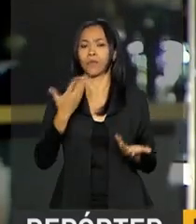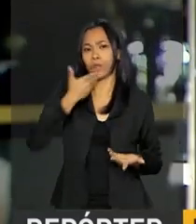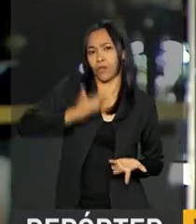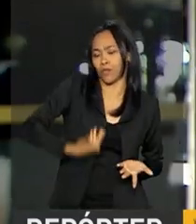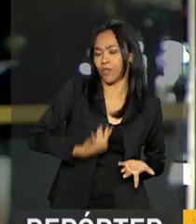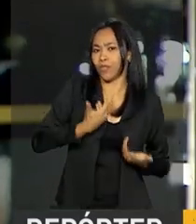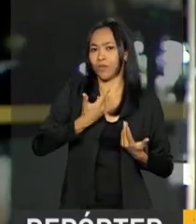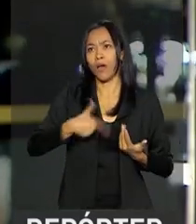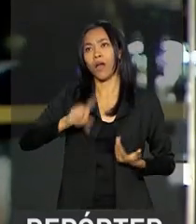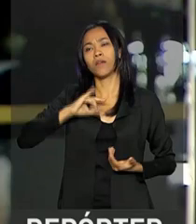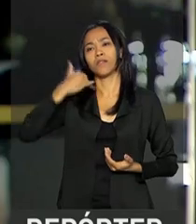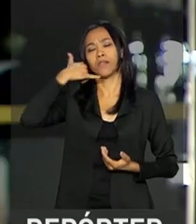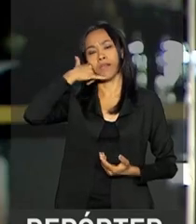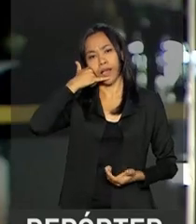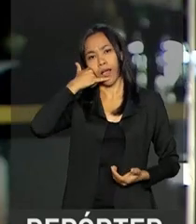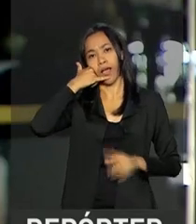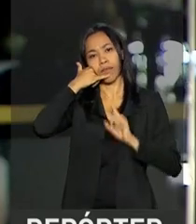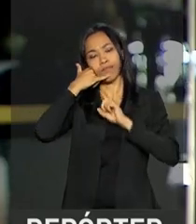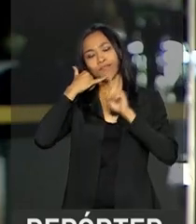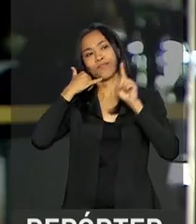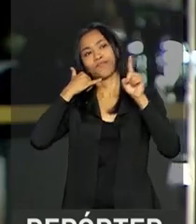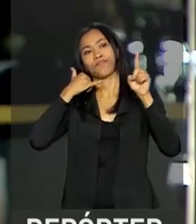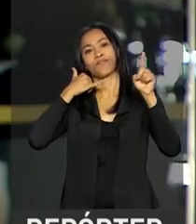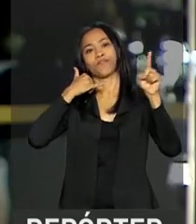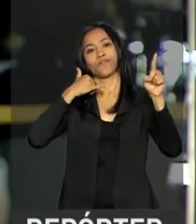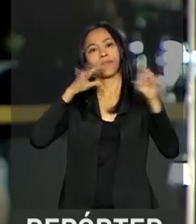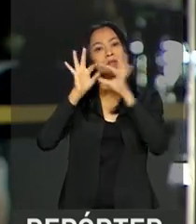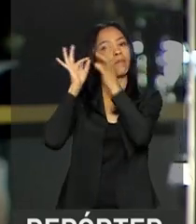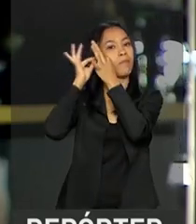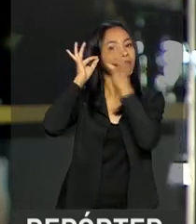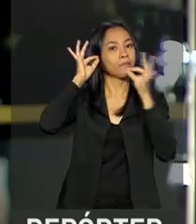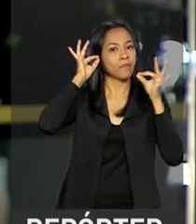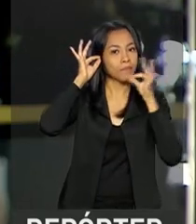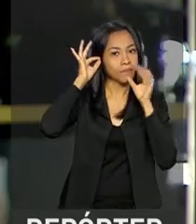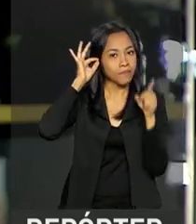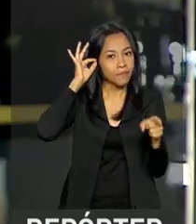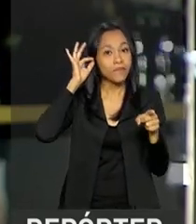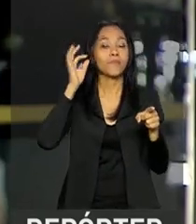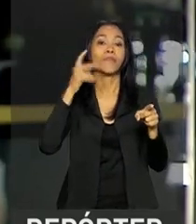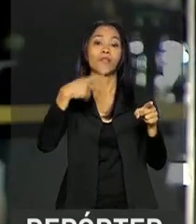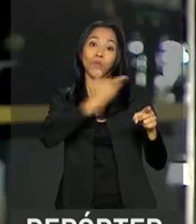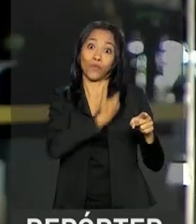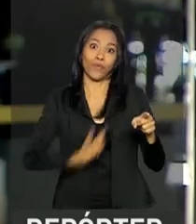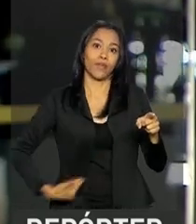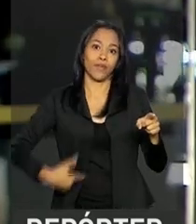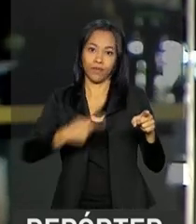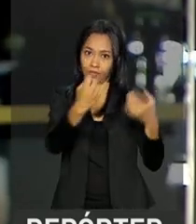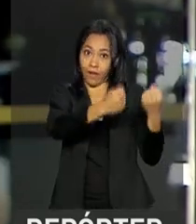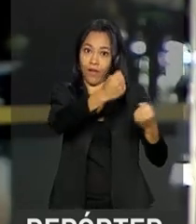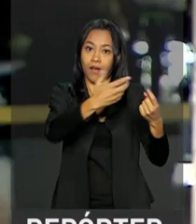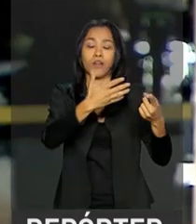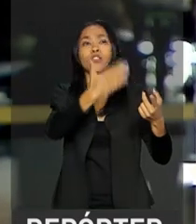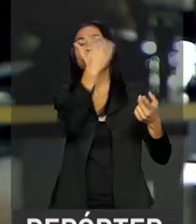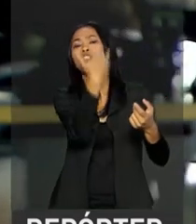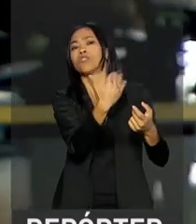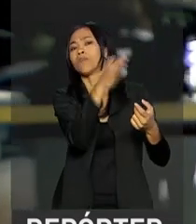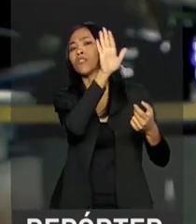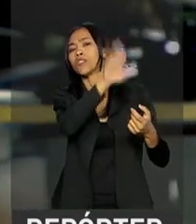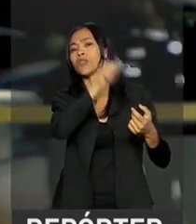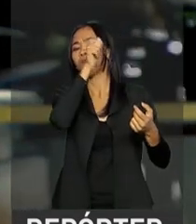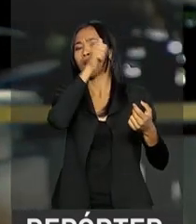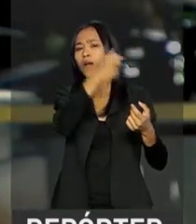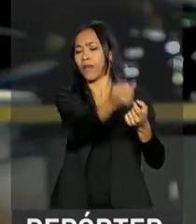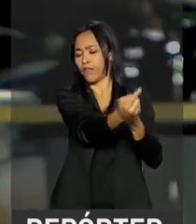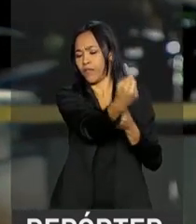Antes nós tínhamos que ligar para a central de transportes do próprio órgão, pedir para alguém chamar um motorista